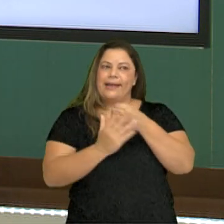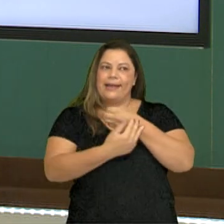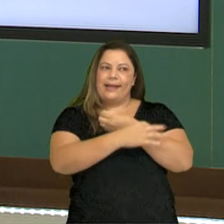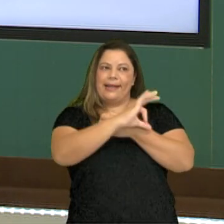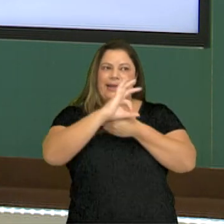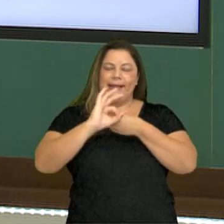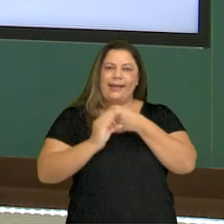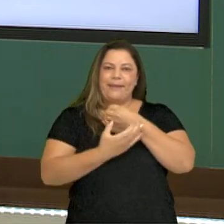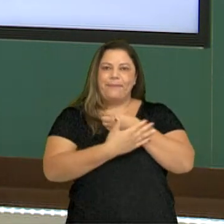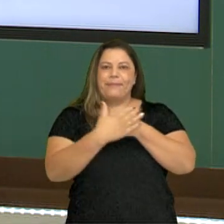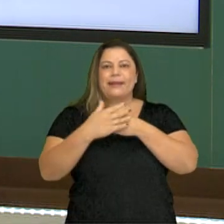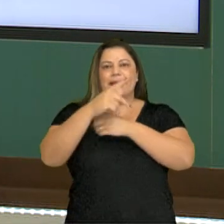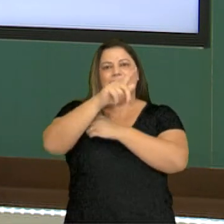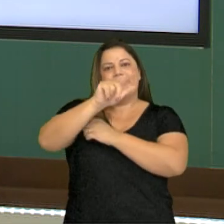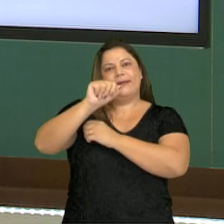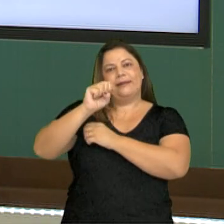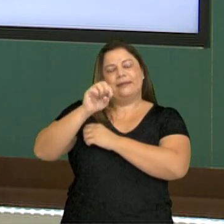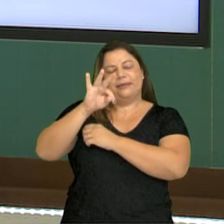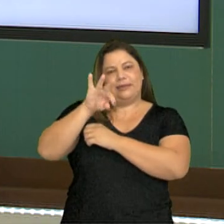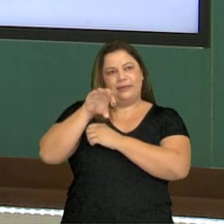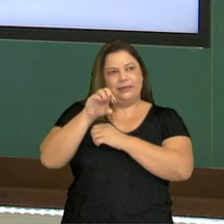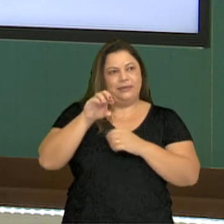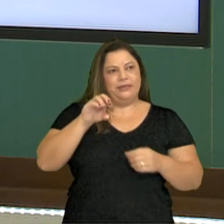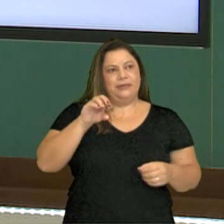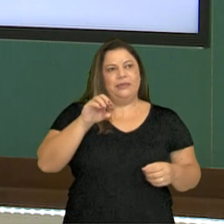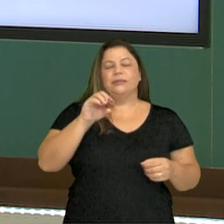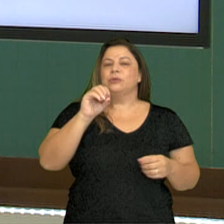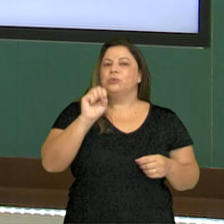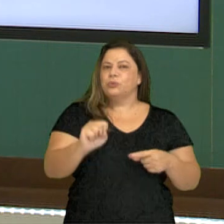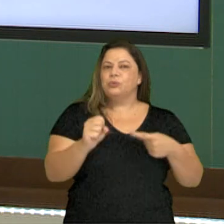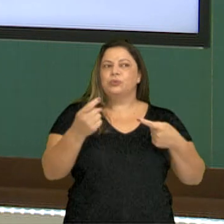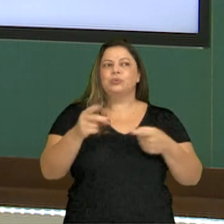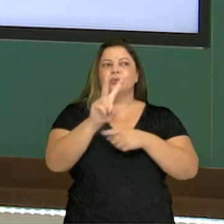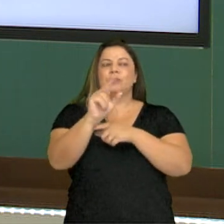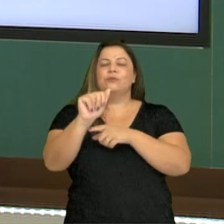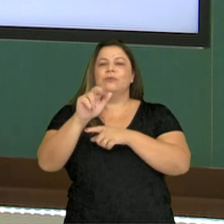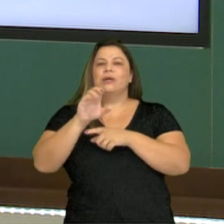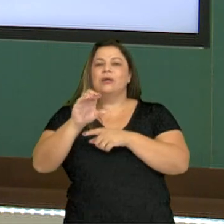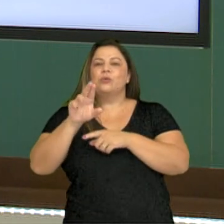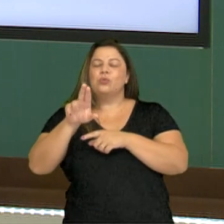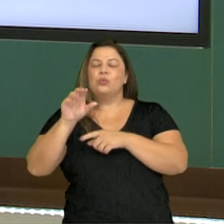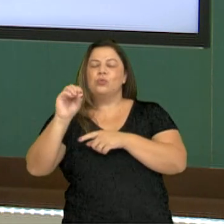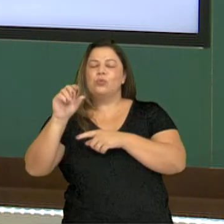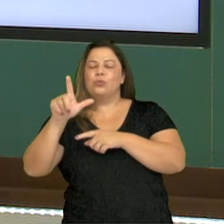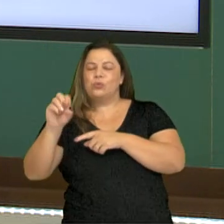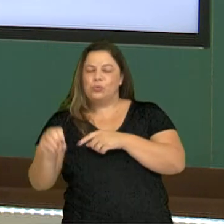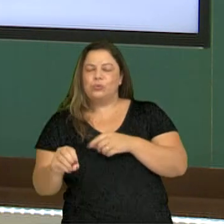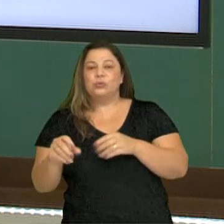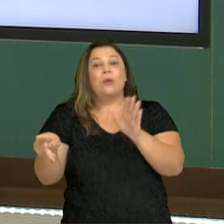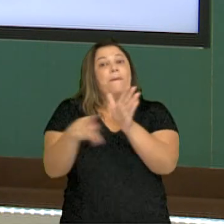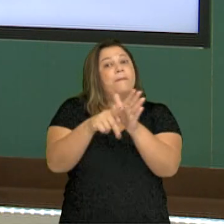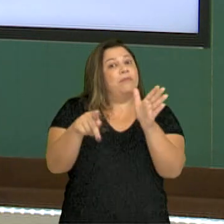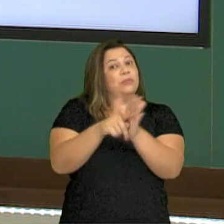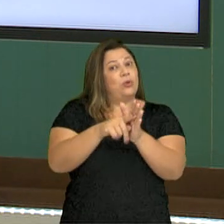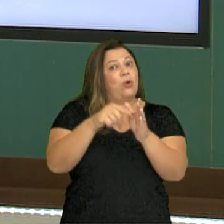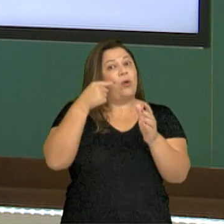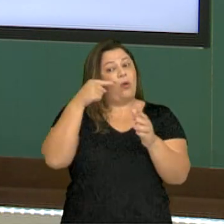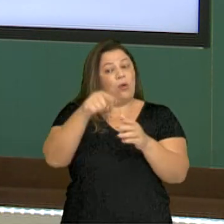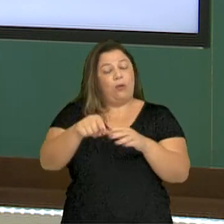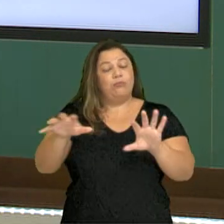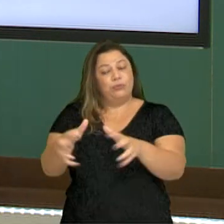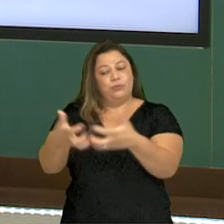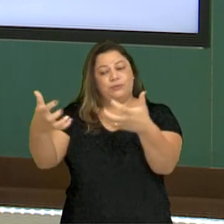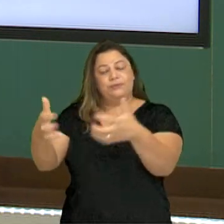Então, essas três organelas nós encontramos na célula vegetal. Não encontramos na célula